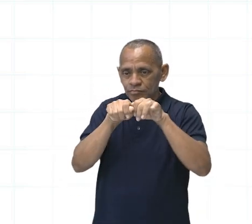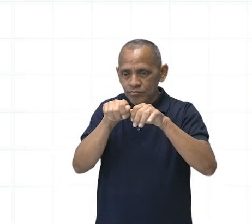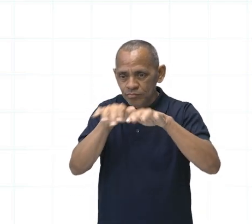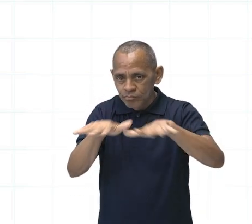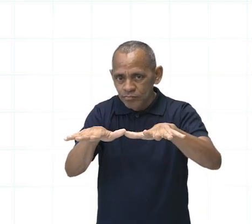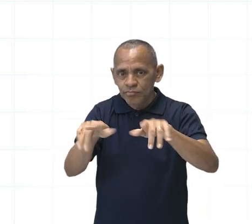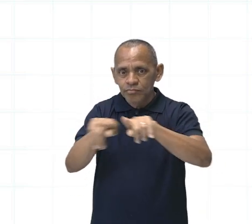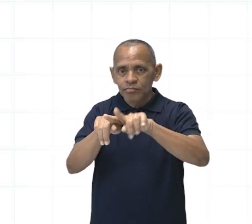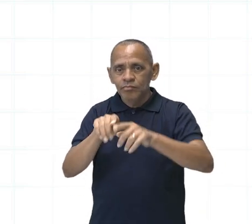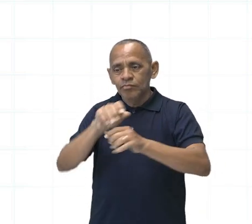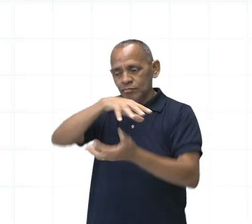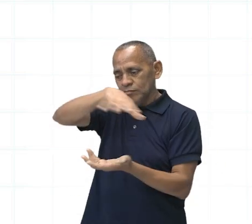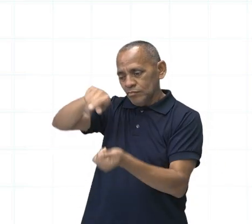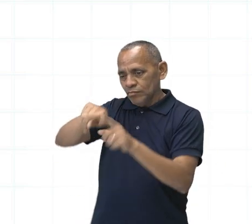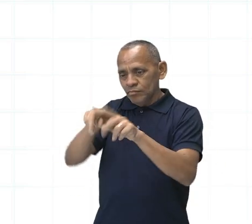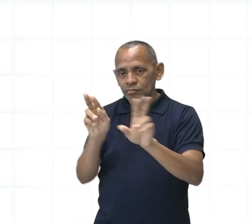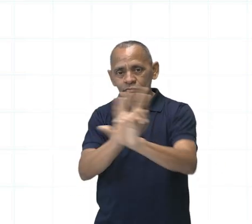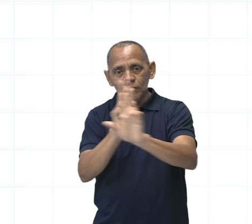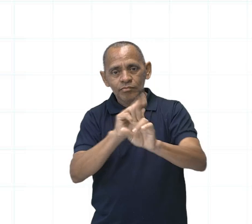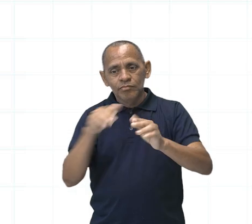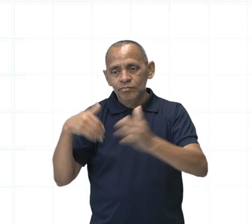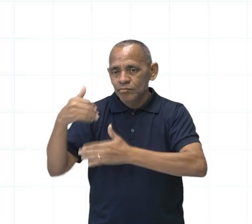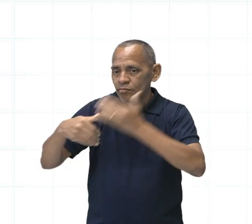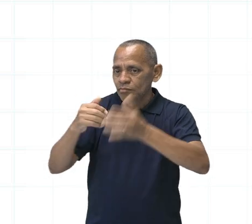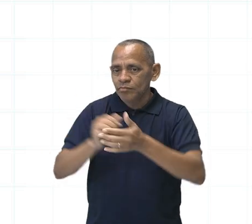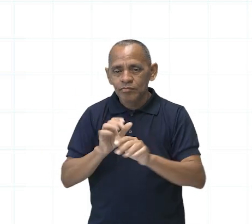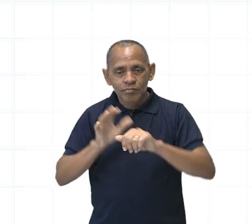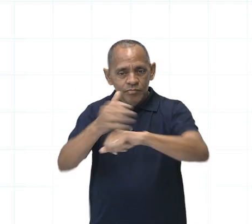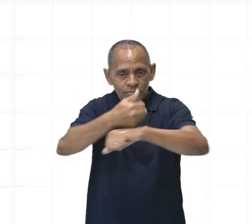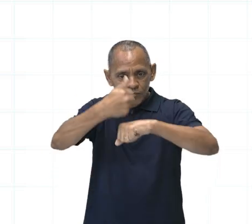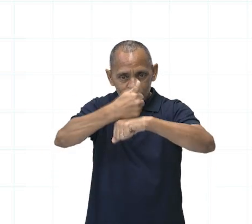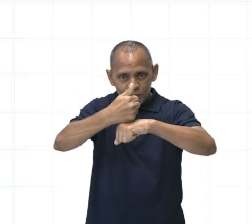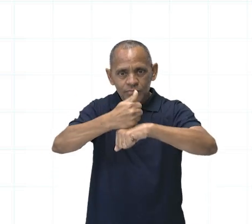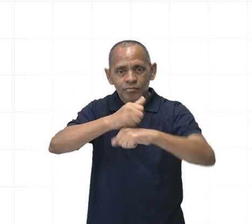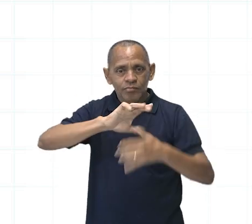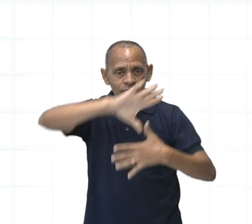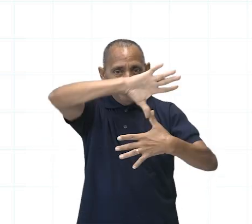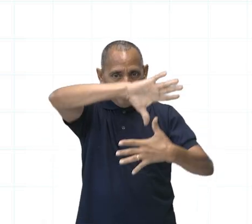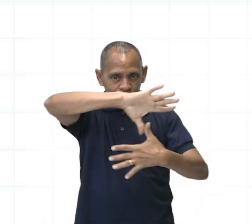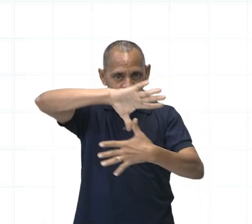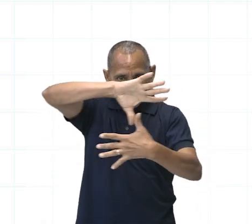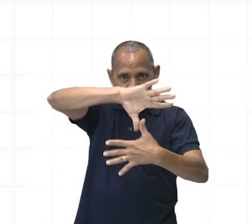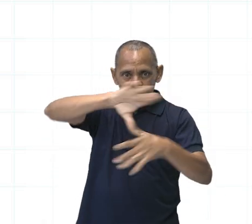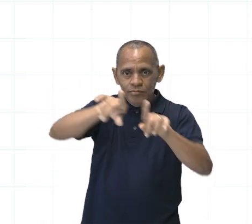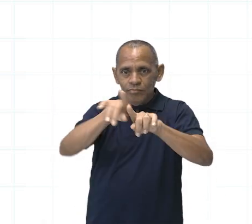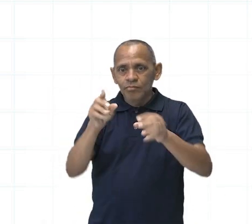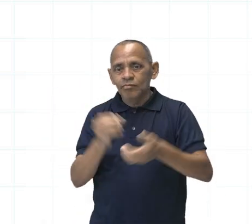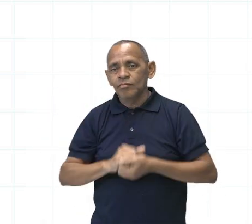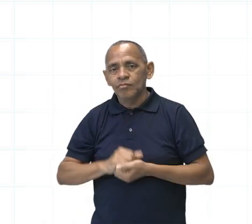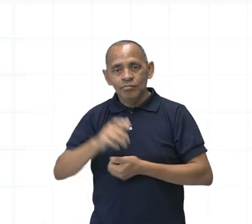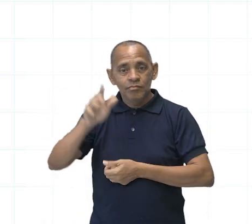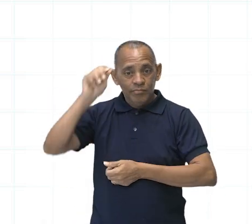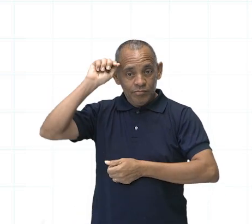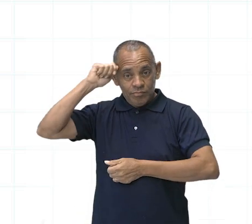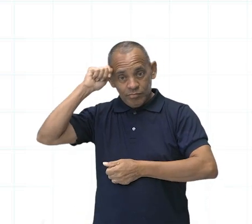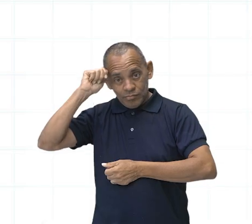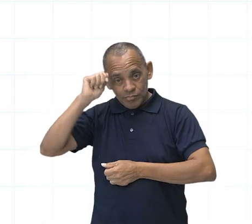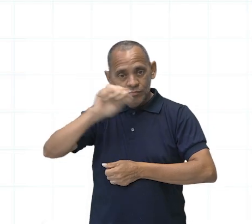pelo mundo em relação ao processo de colonização nas Américas, África, Ásia